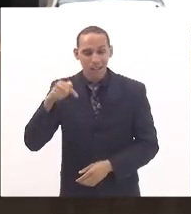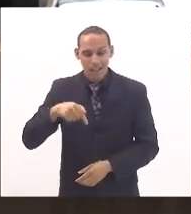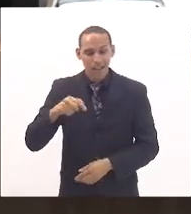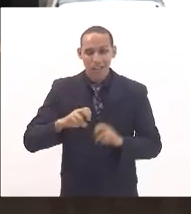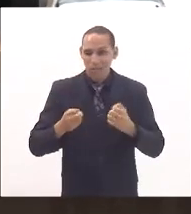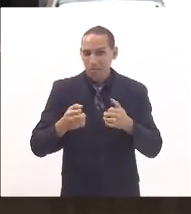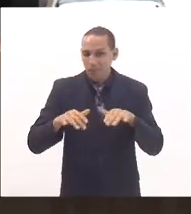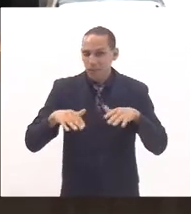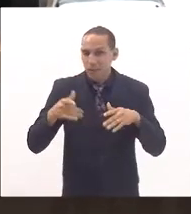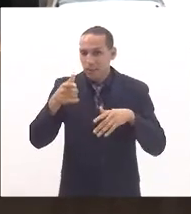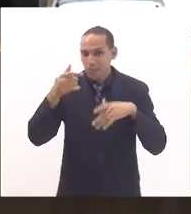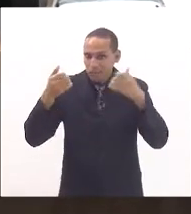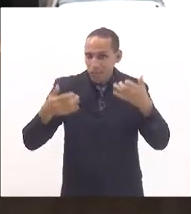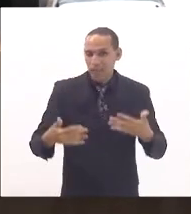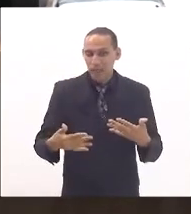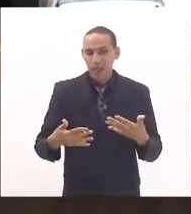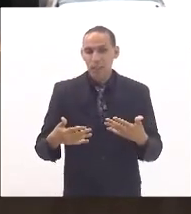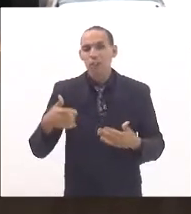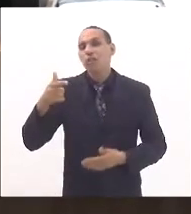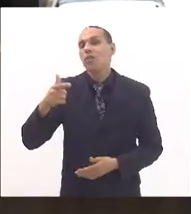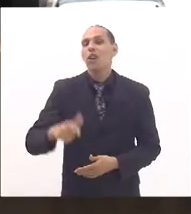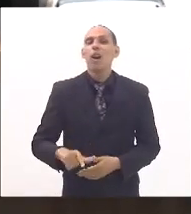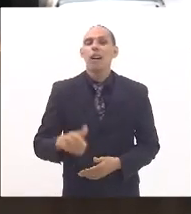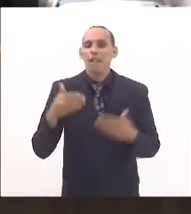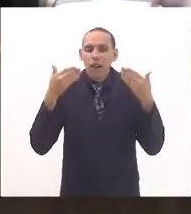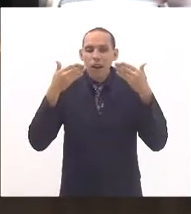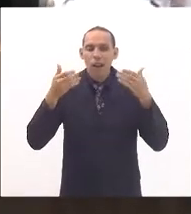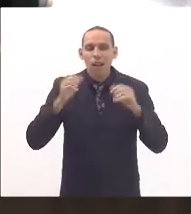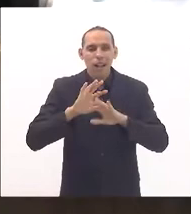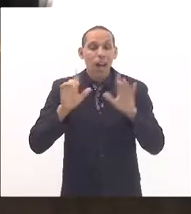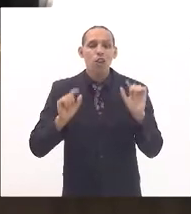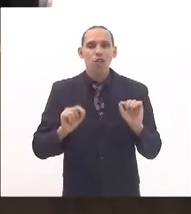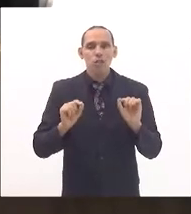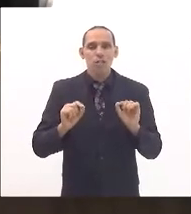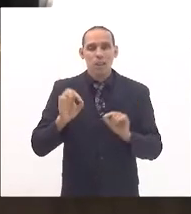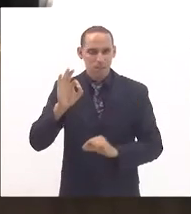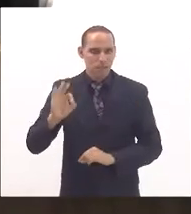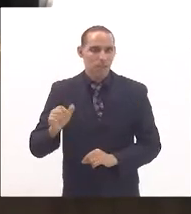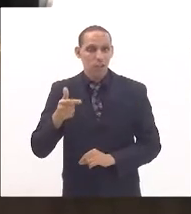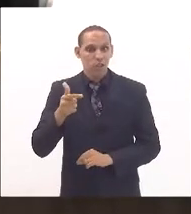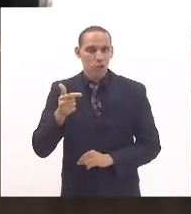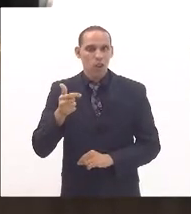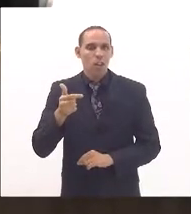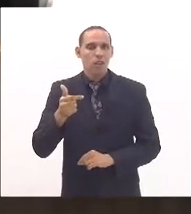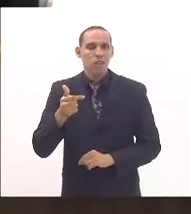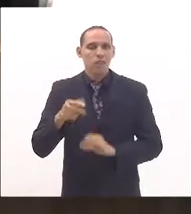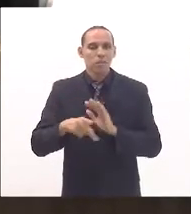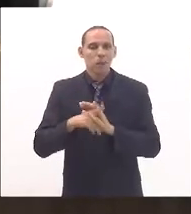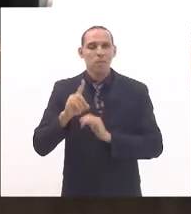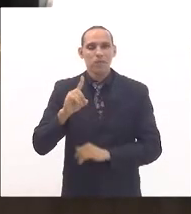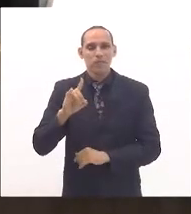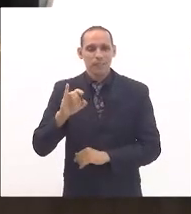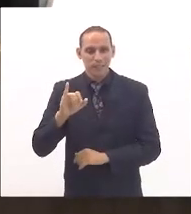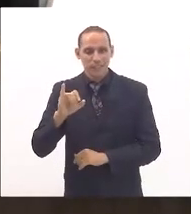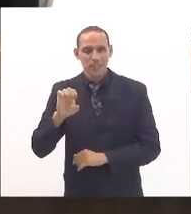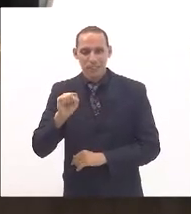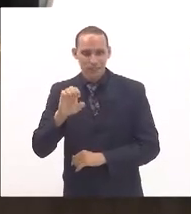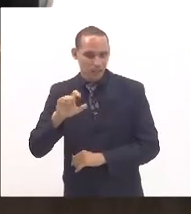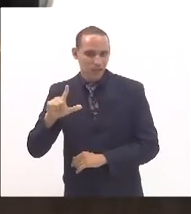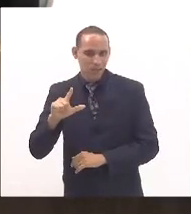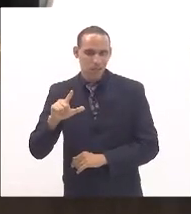vez mostra, né, que mesmo a alíquota do diesel a 12, e 12 é menor do que